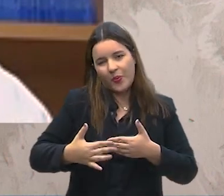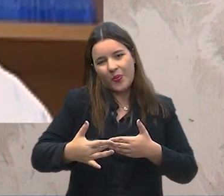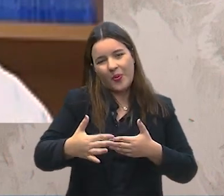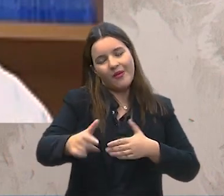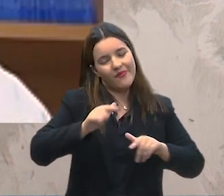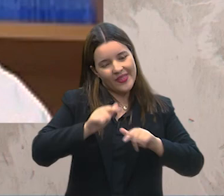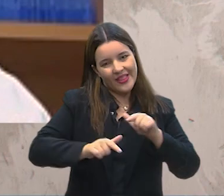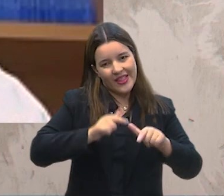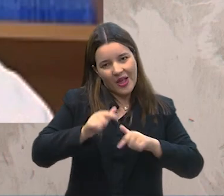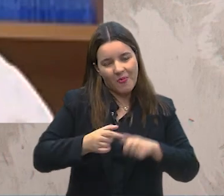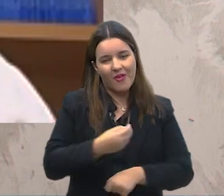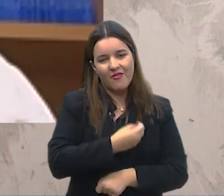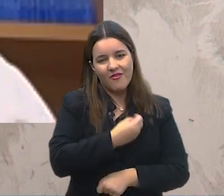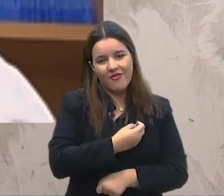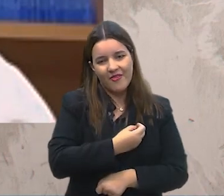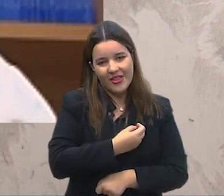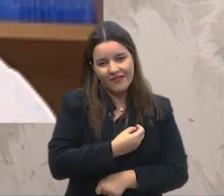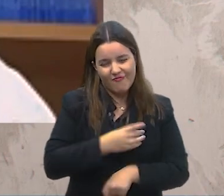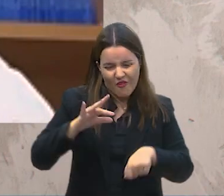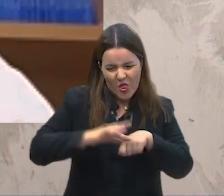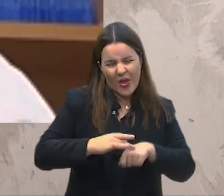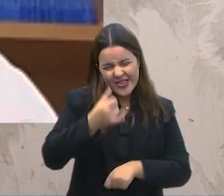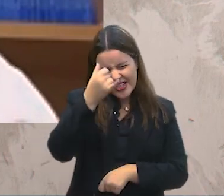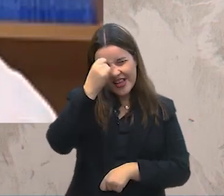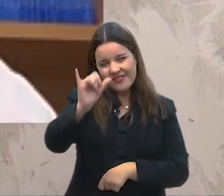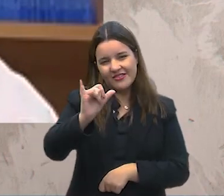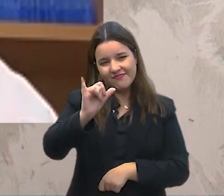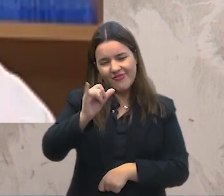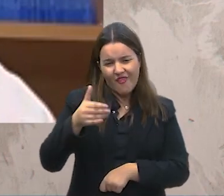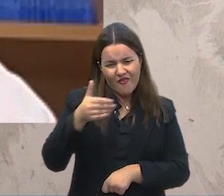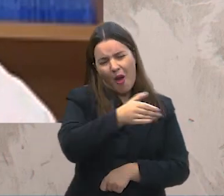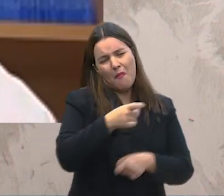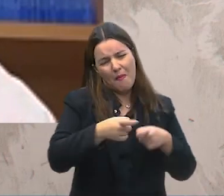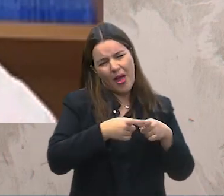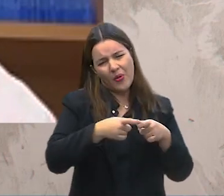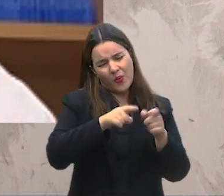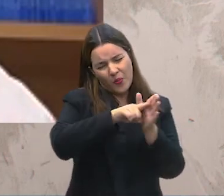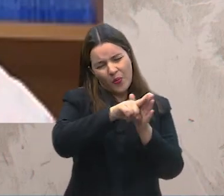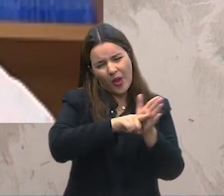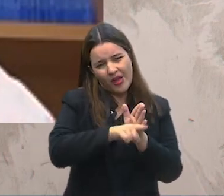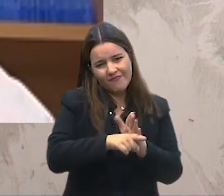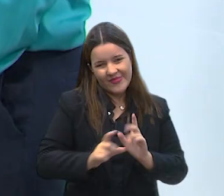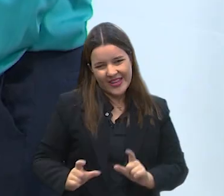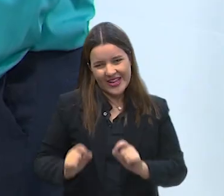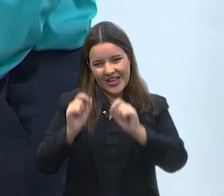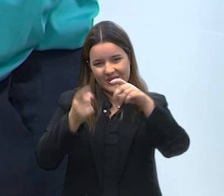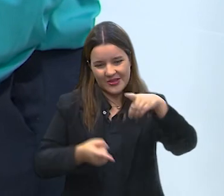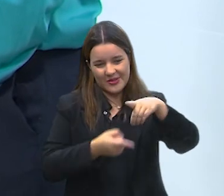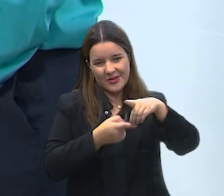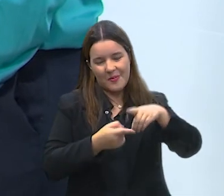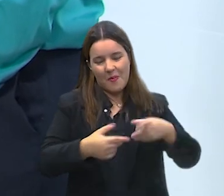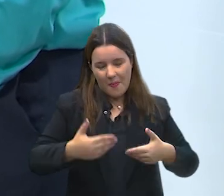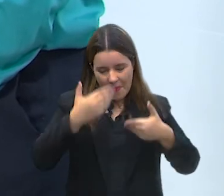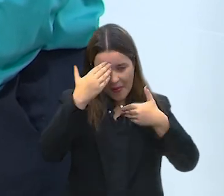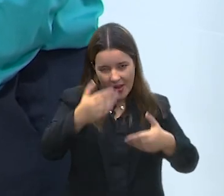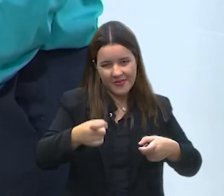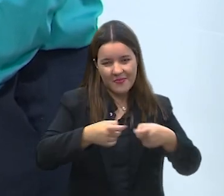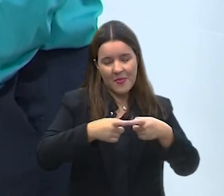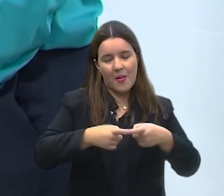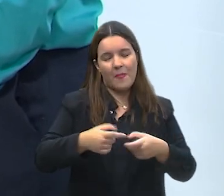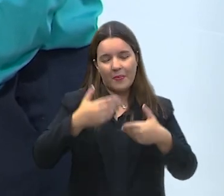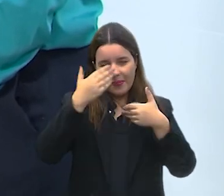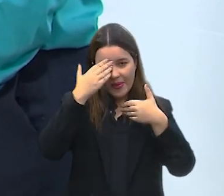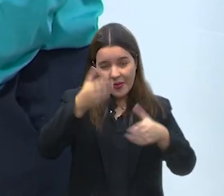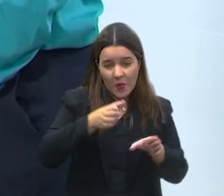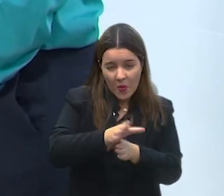produtivamente. Esse é o recado. Não deixe de fazer o seu exame de rastreamento do câncer da próstata. Certinho, doutor. Muito obrigada, então,